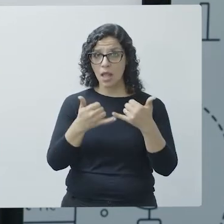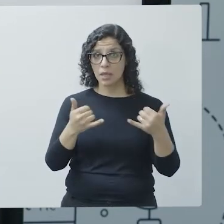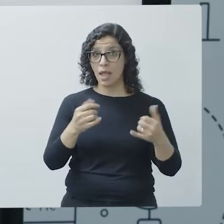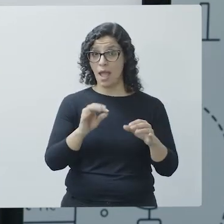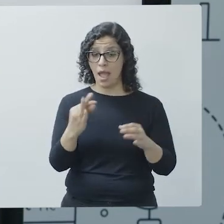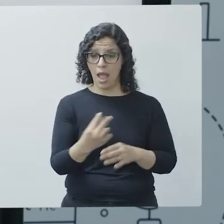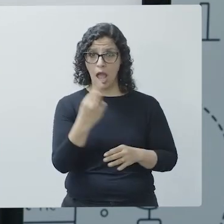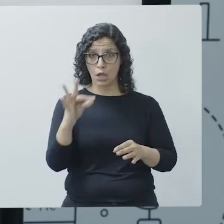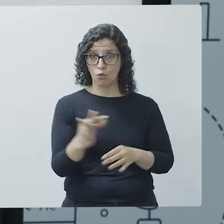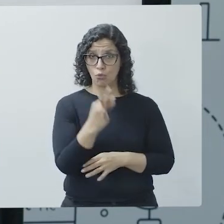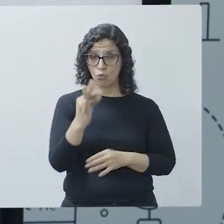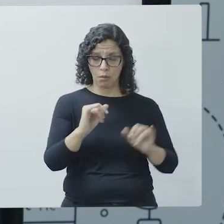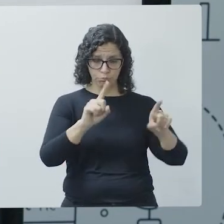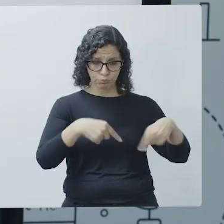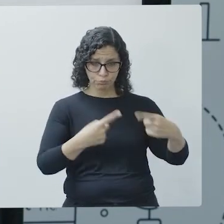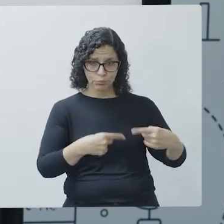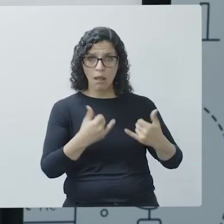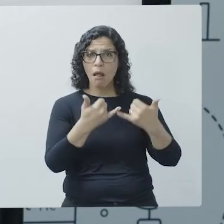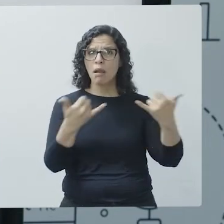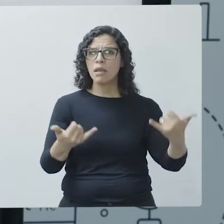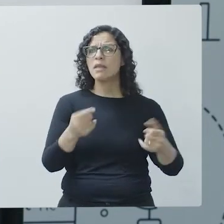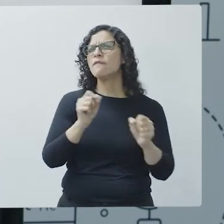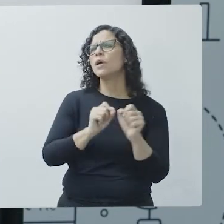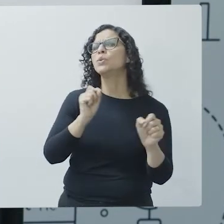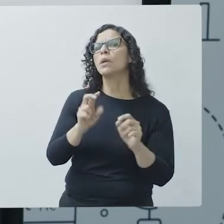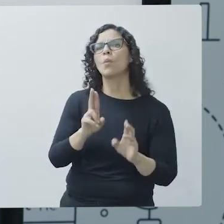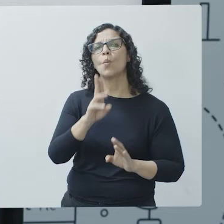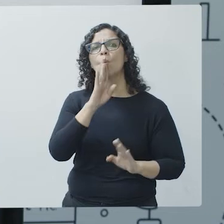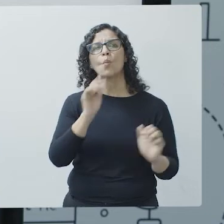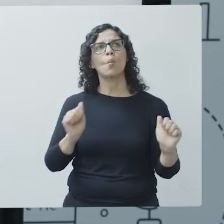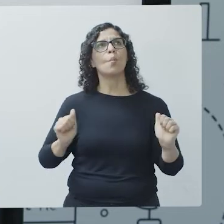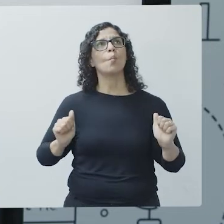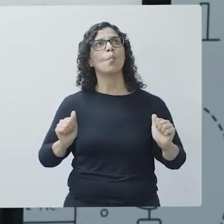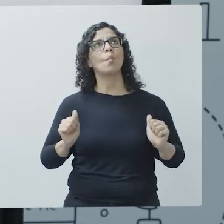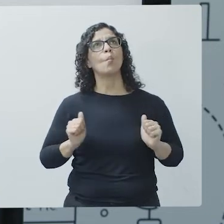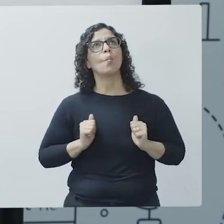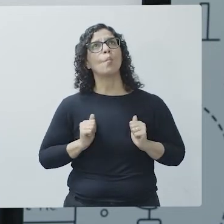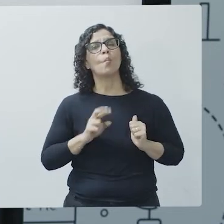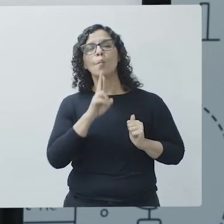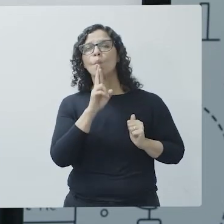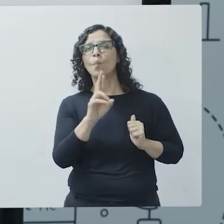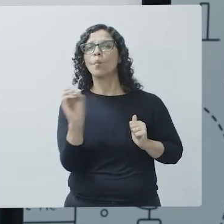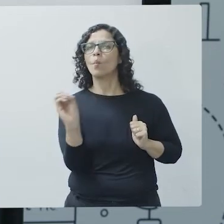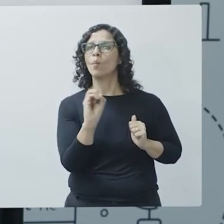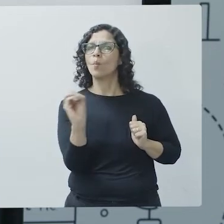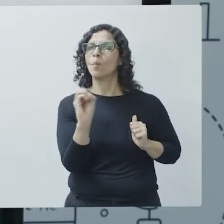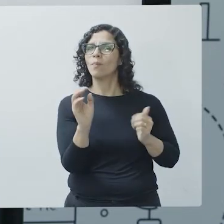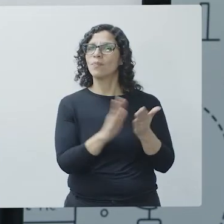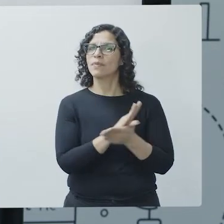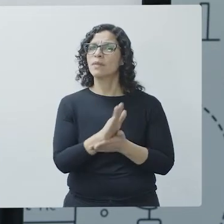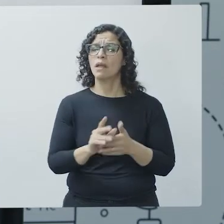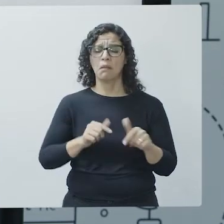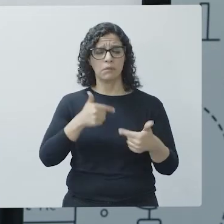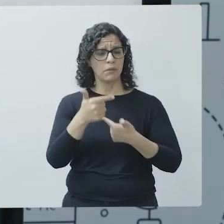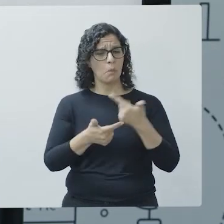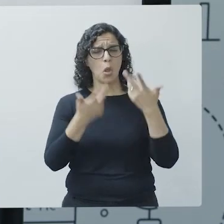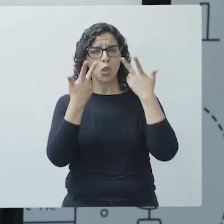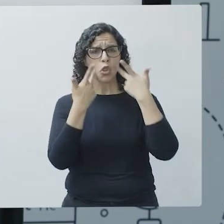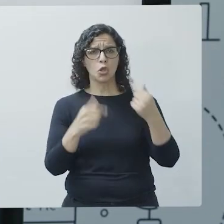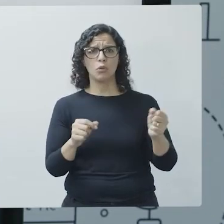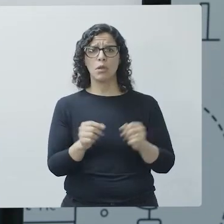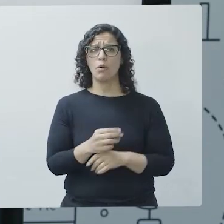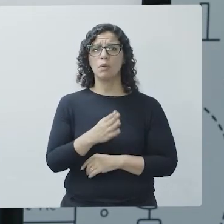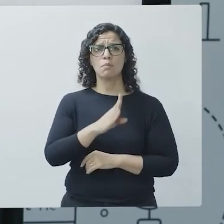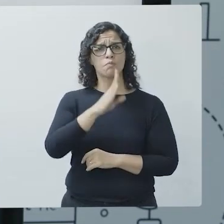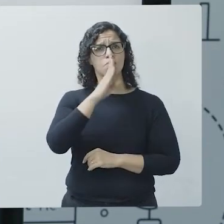provocação. Qual foi a resposta da Linha? Nenhuma. Ela não deu resposta alguma. Foi fazendo o que deveria ser